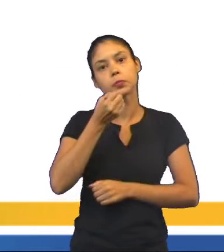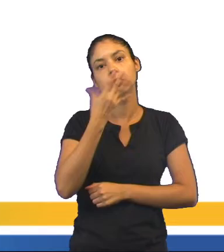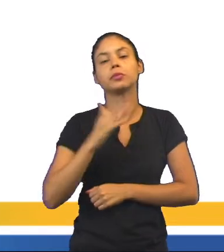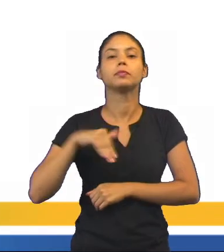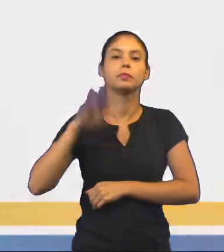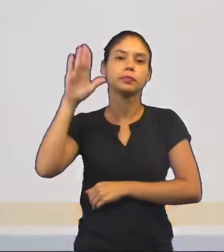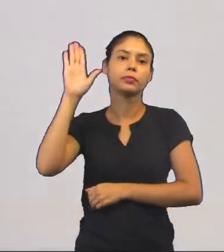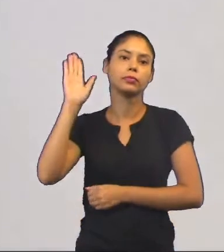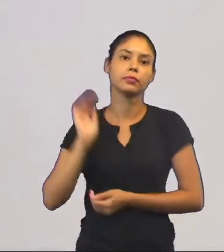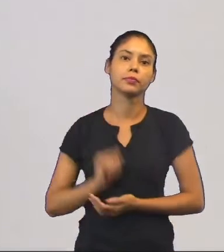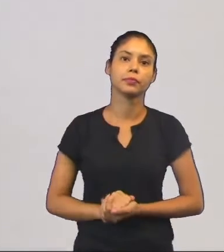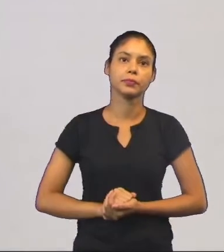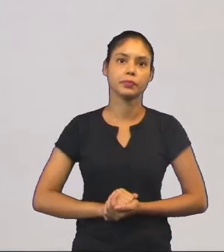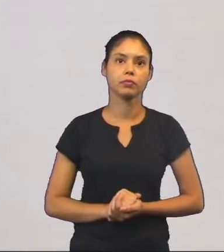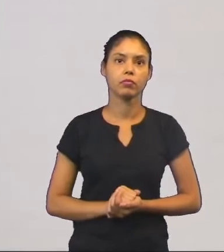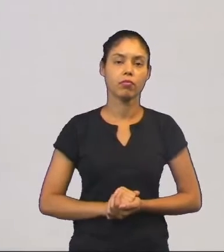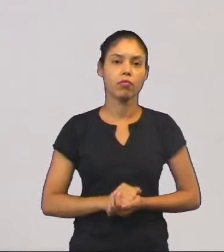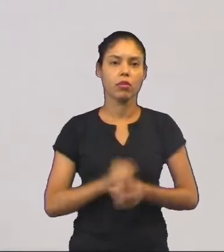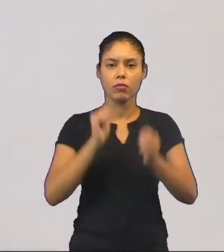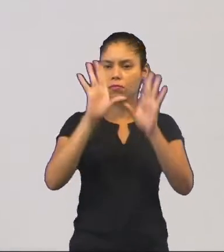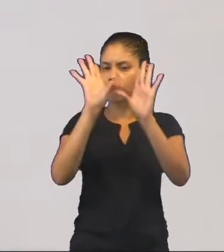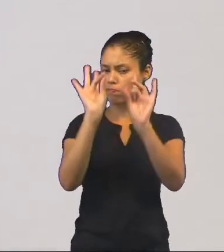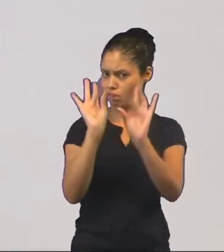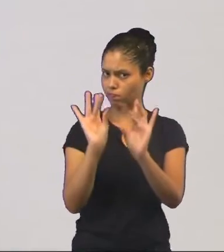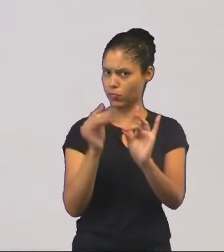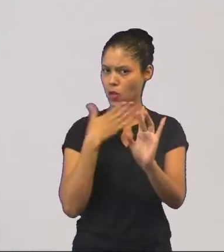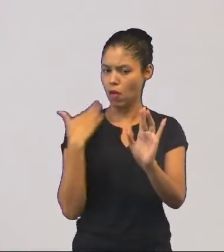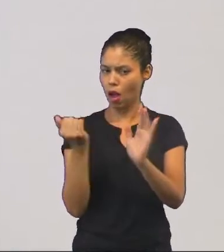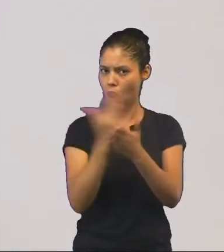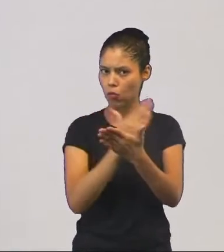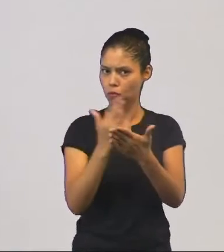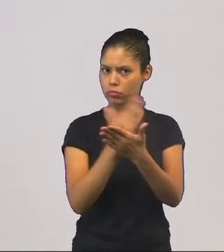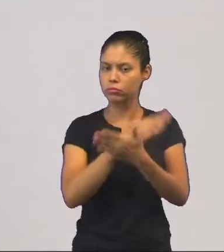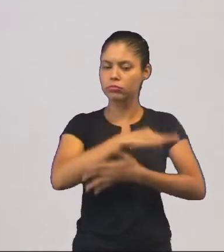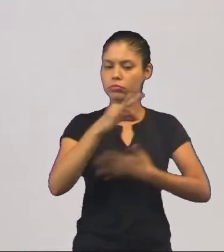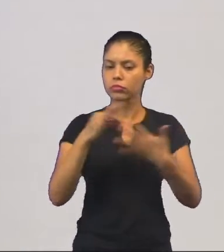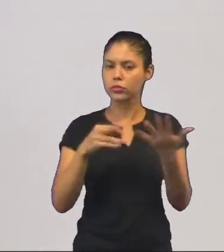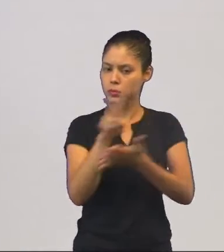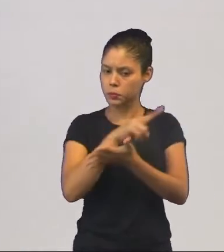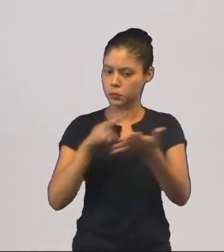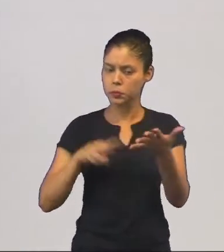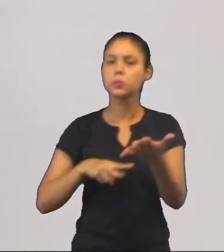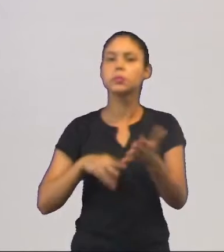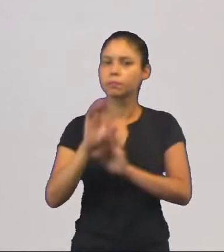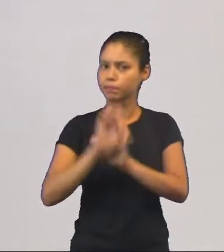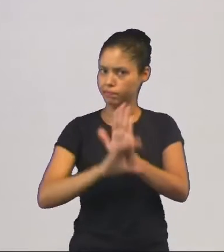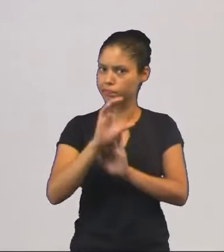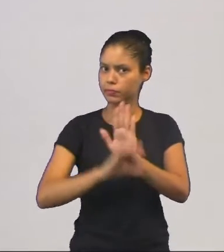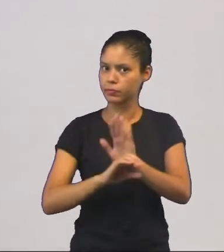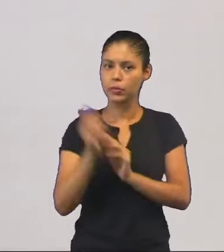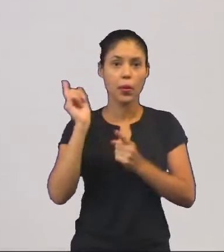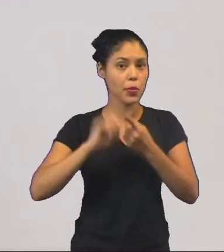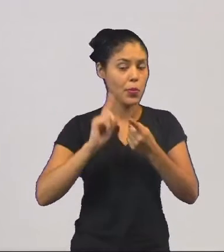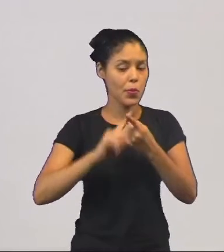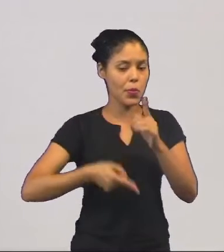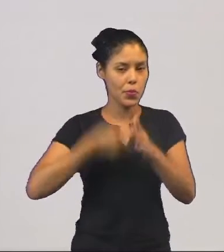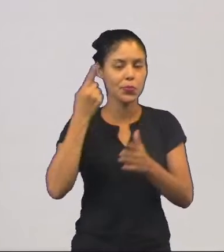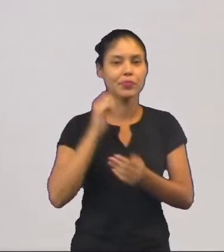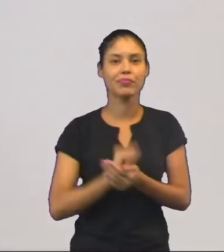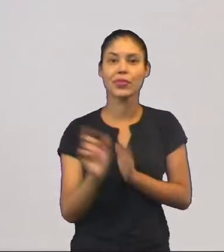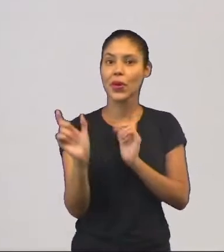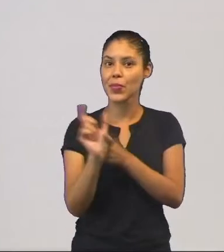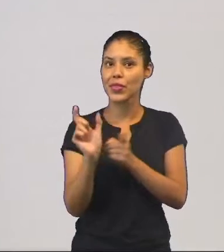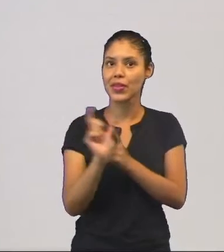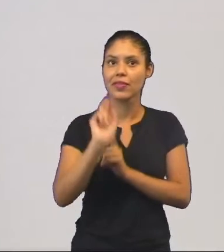bem maior. Vamos destacar alguns elementos que foram lidos nesse conceito. Primeiramente, a